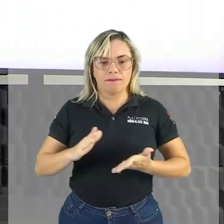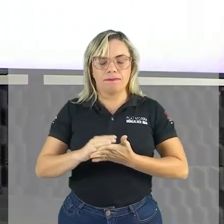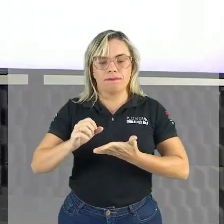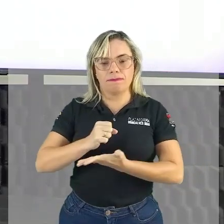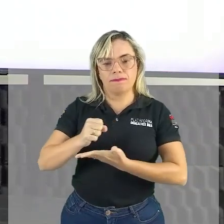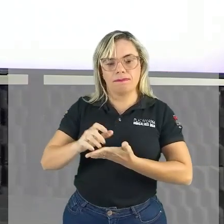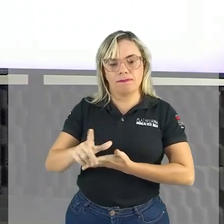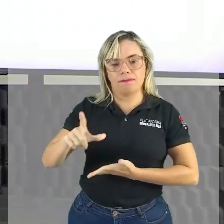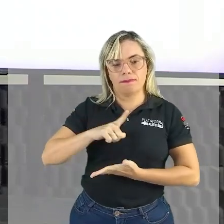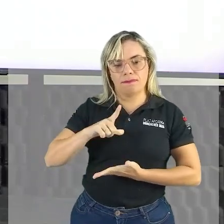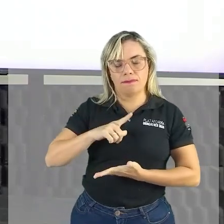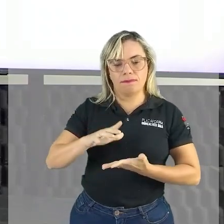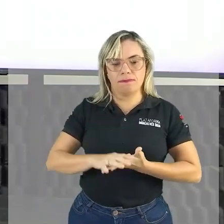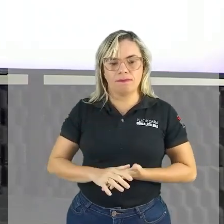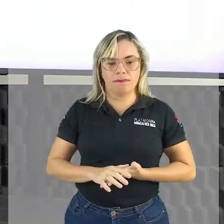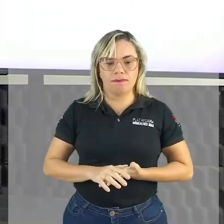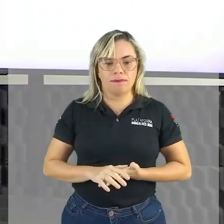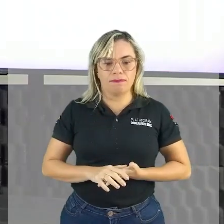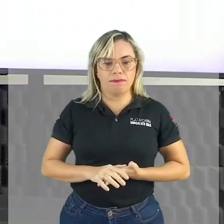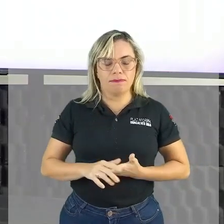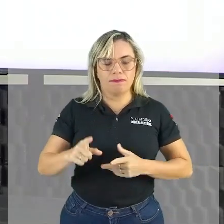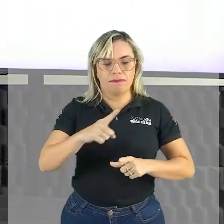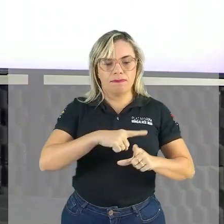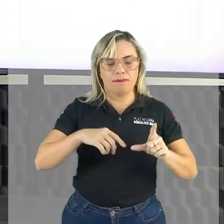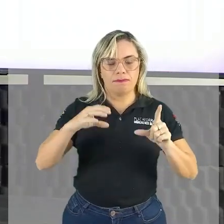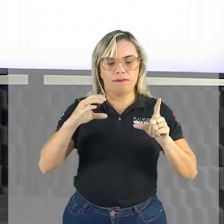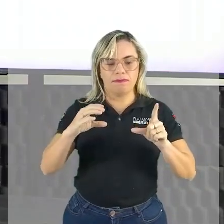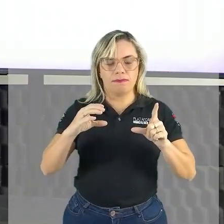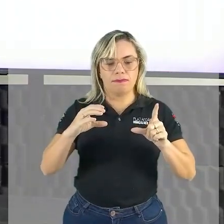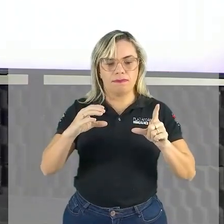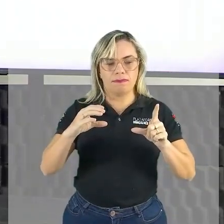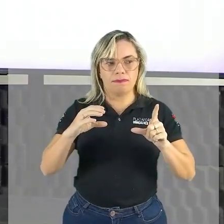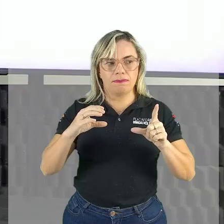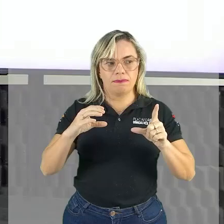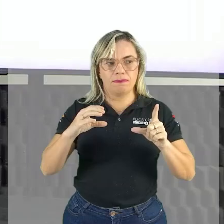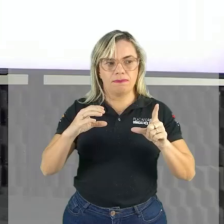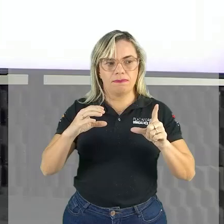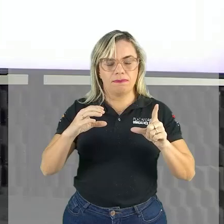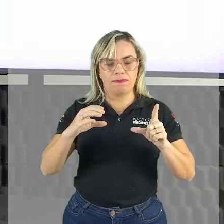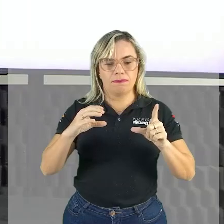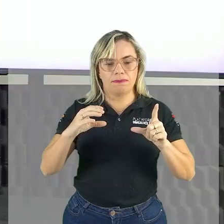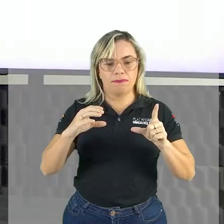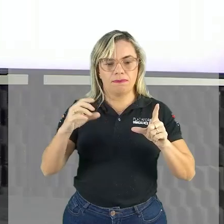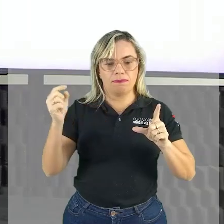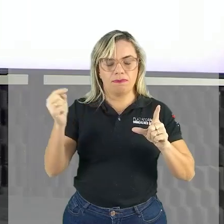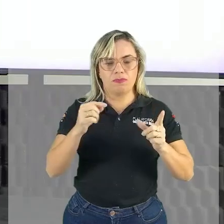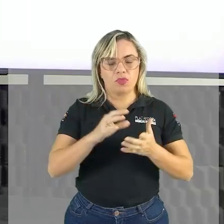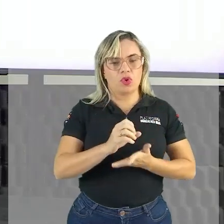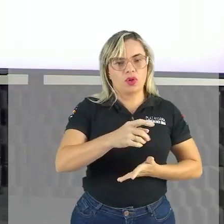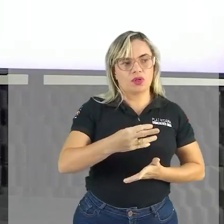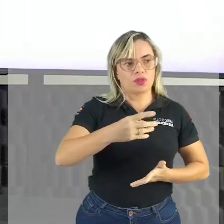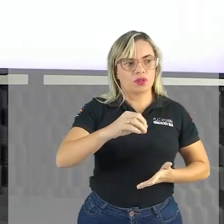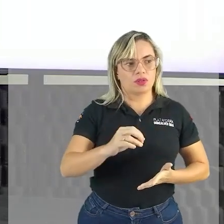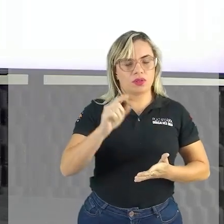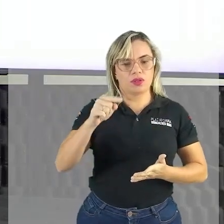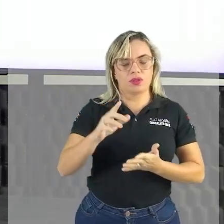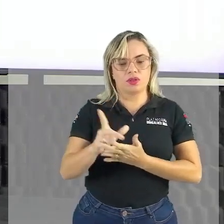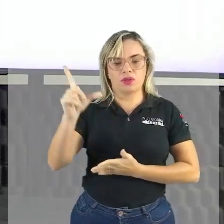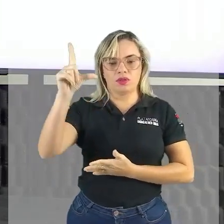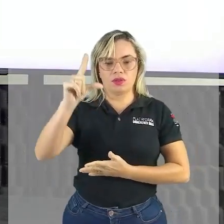você tem uma reação de oxirredução. Porque você tem quem oxida e quem reduz. Logo, uma reação